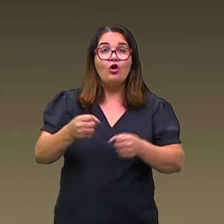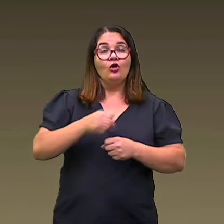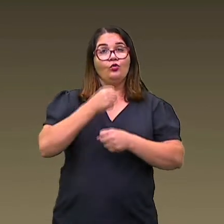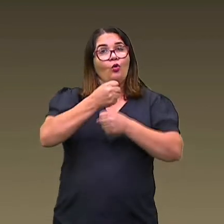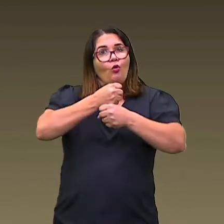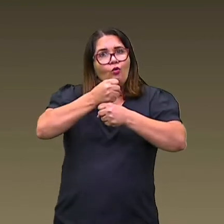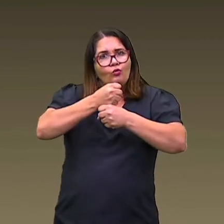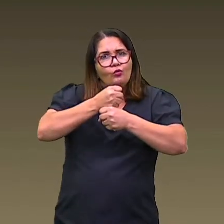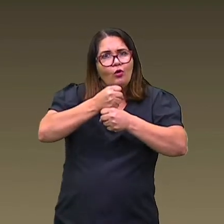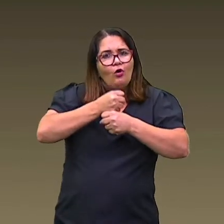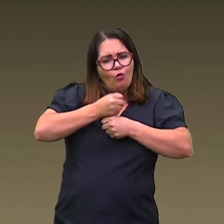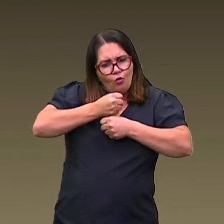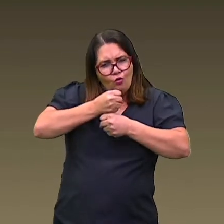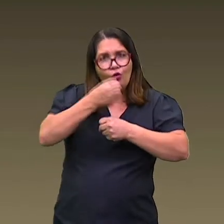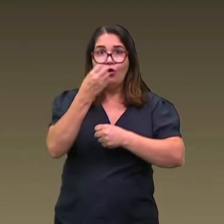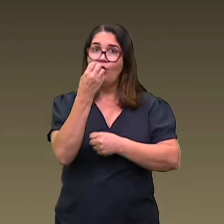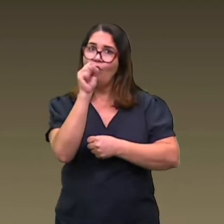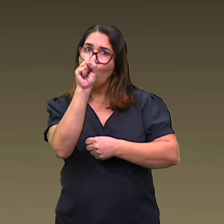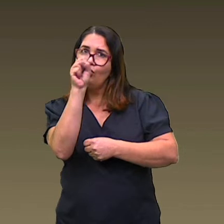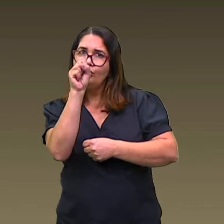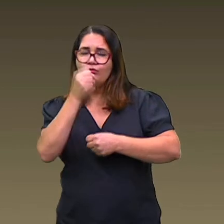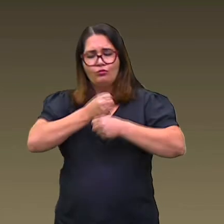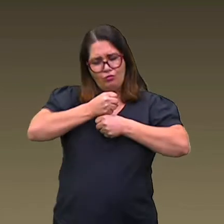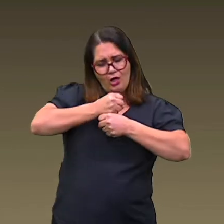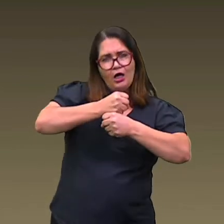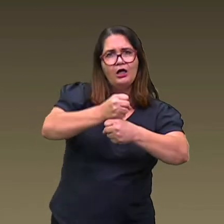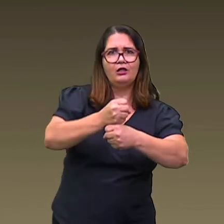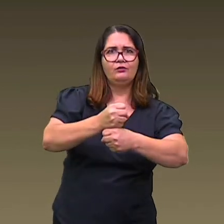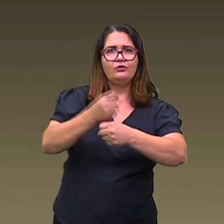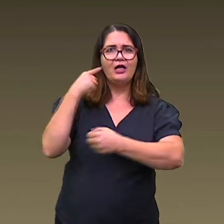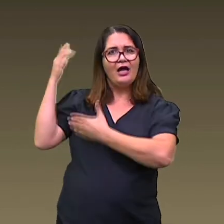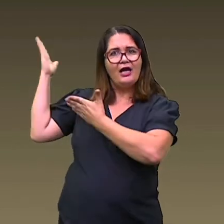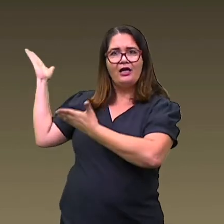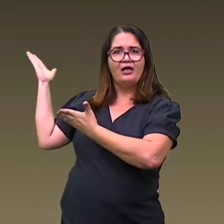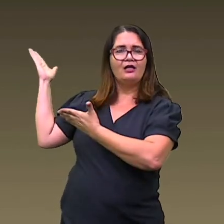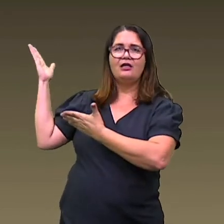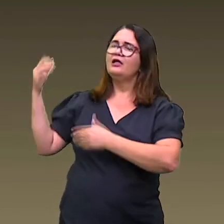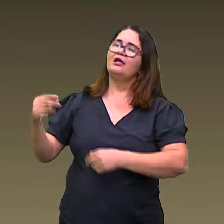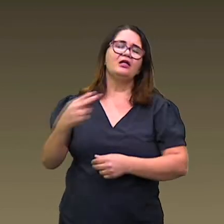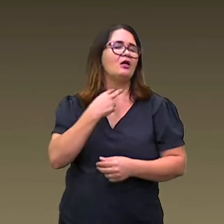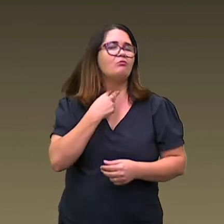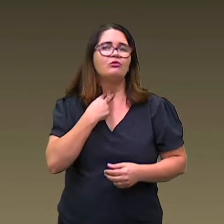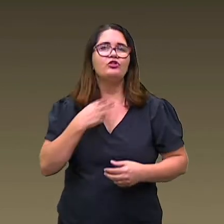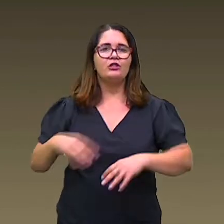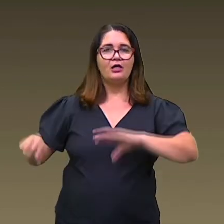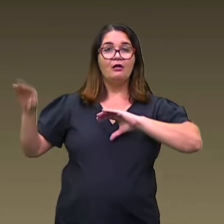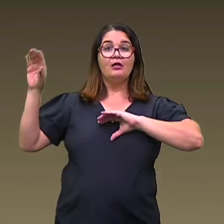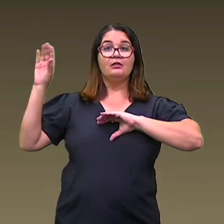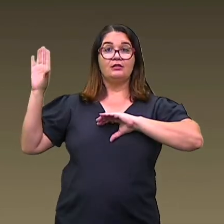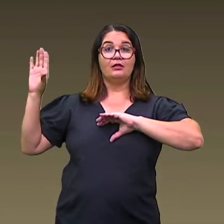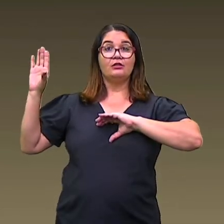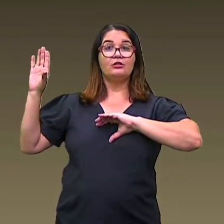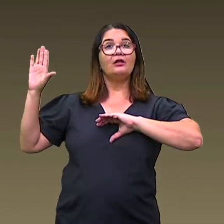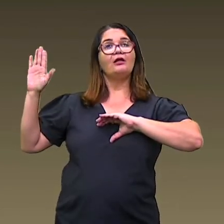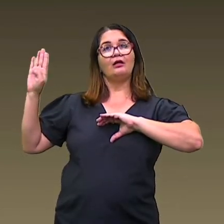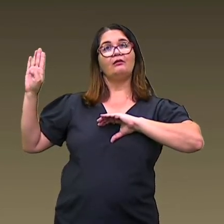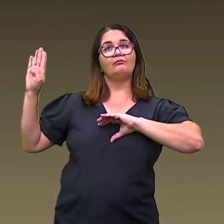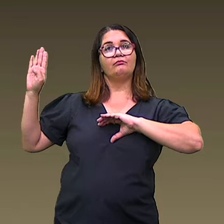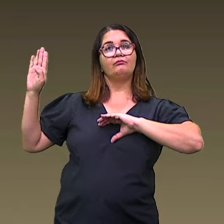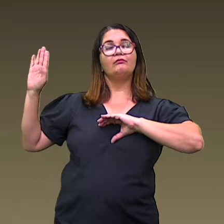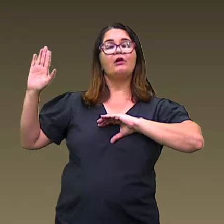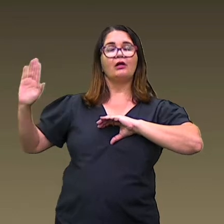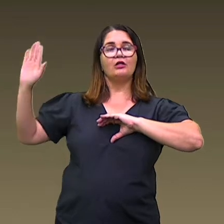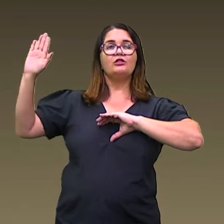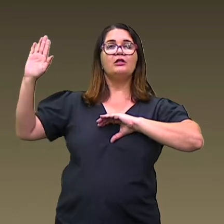e 2014, eu mesmo, Fernando Collor de Mello, o ex-presidente da República,